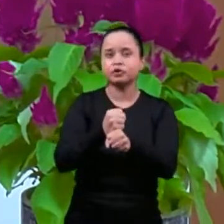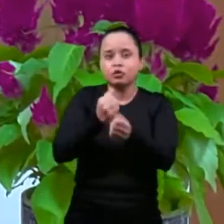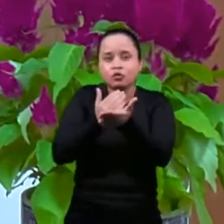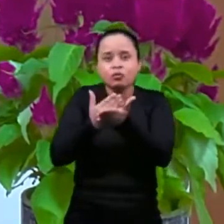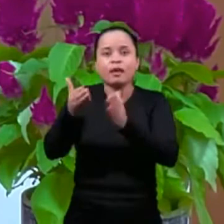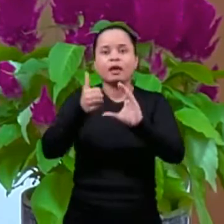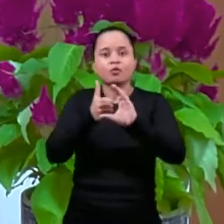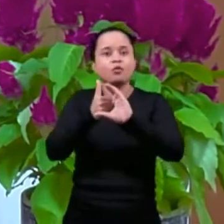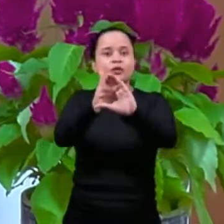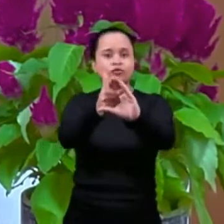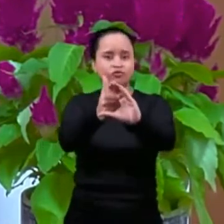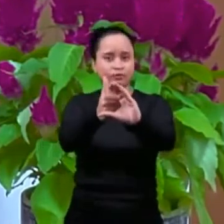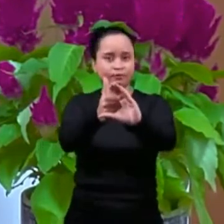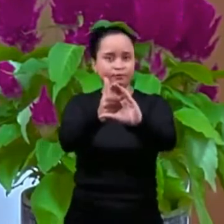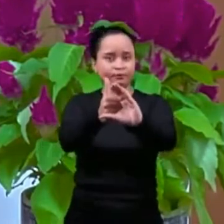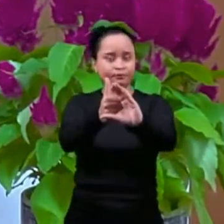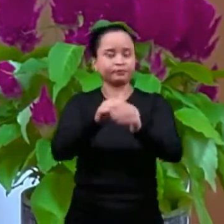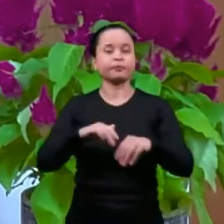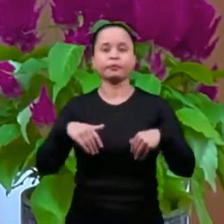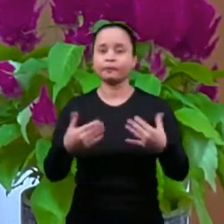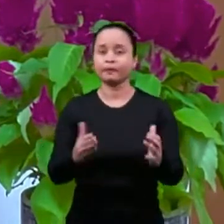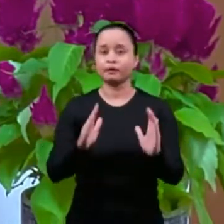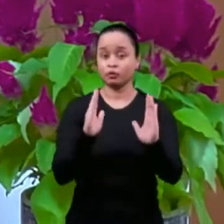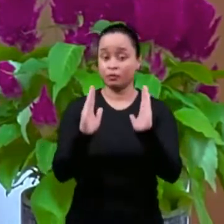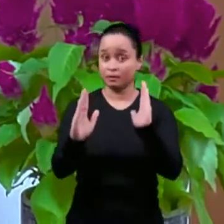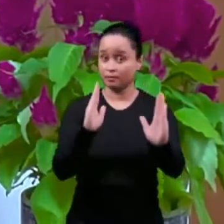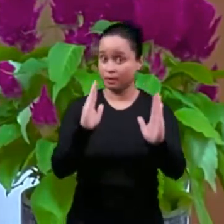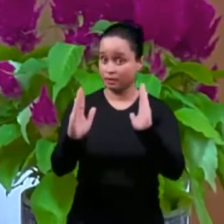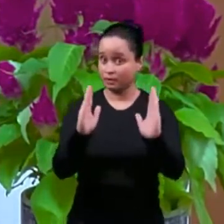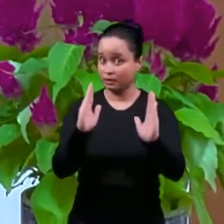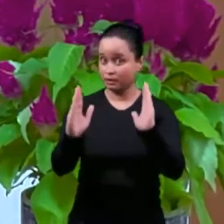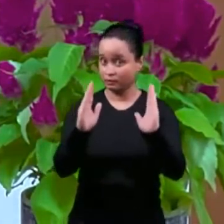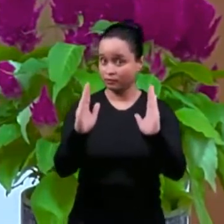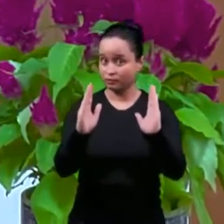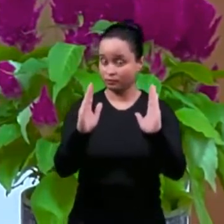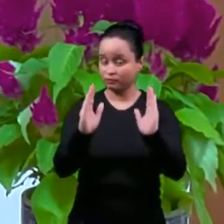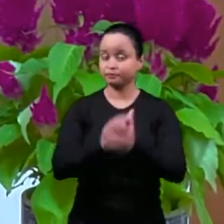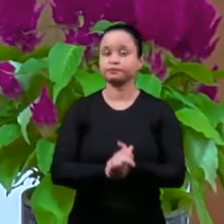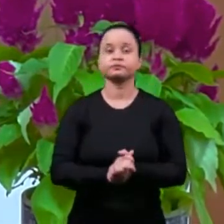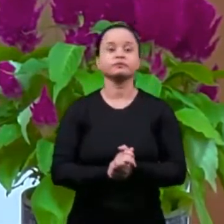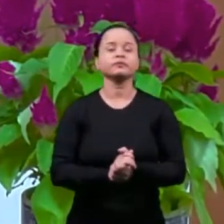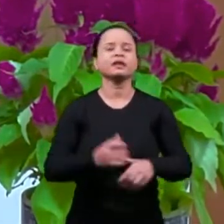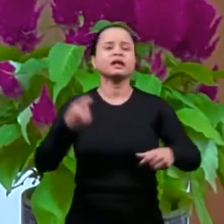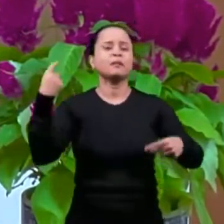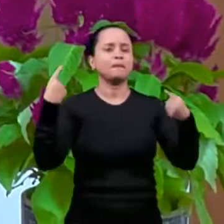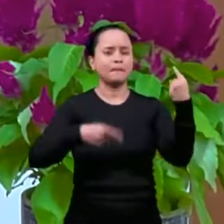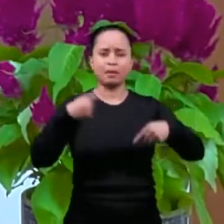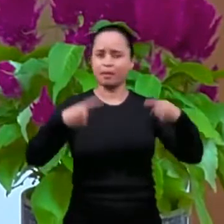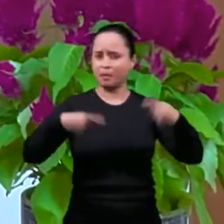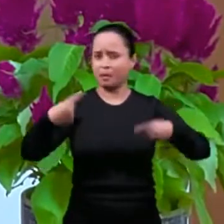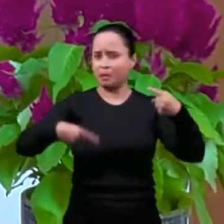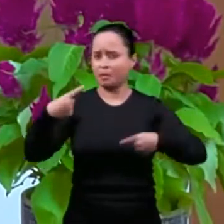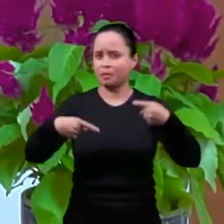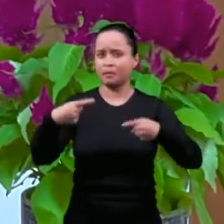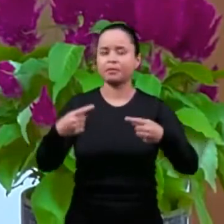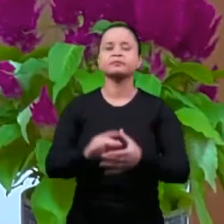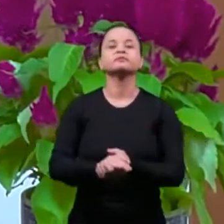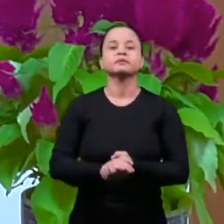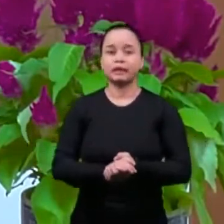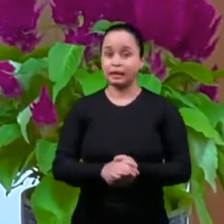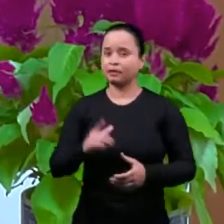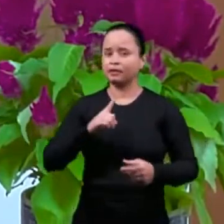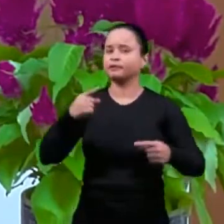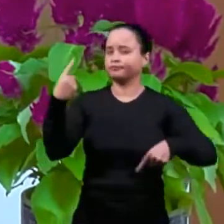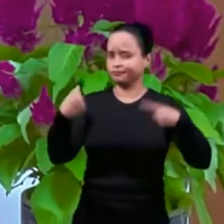cristianismo. Então, nesse período, nesse tempo, as discussões eram